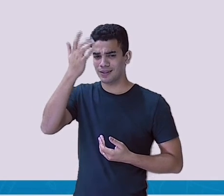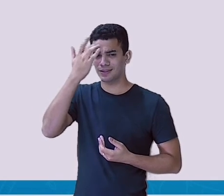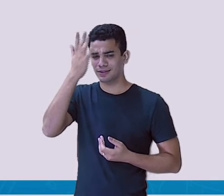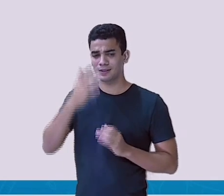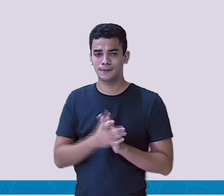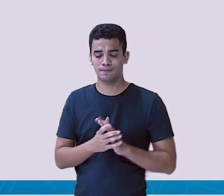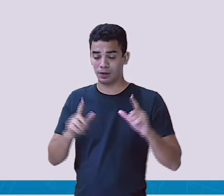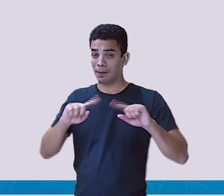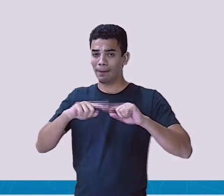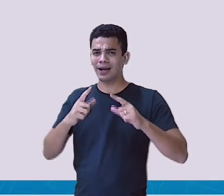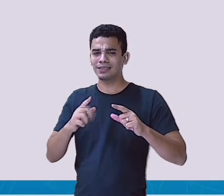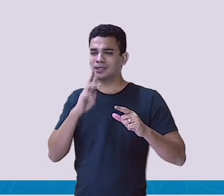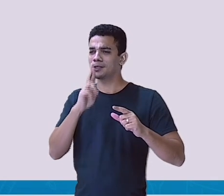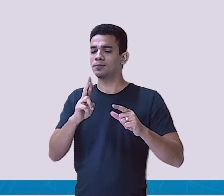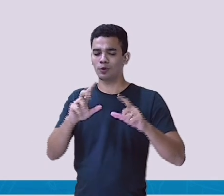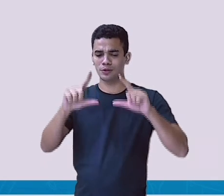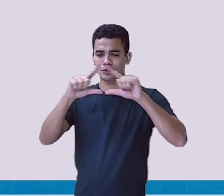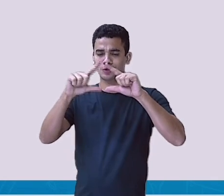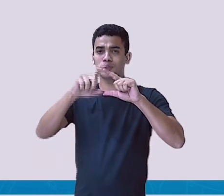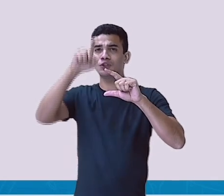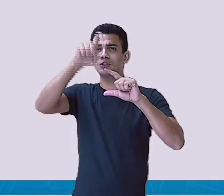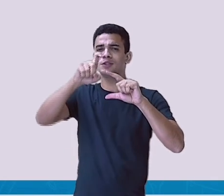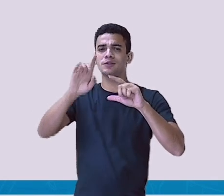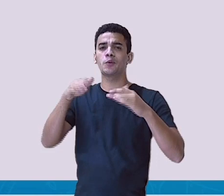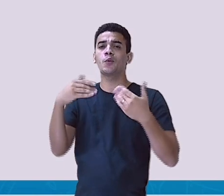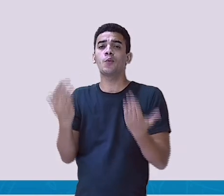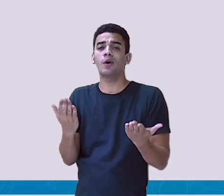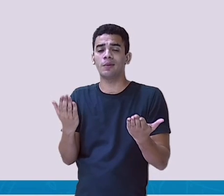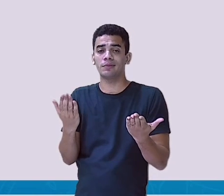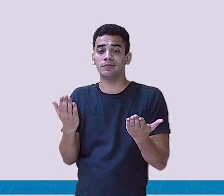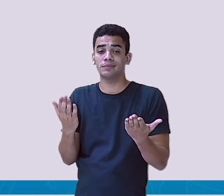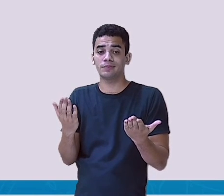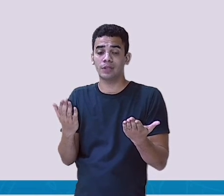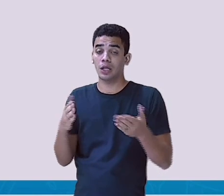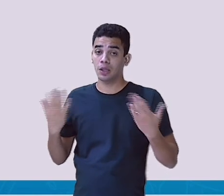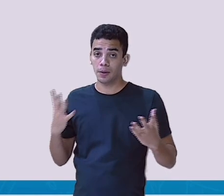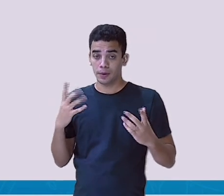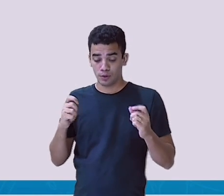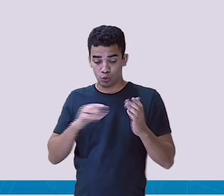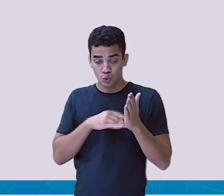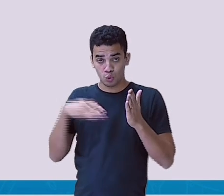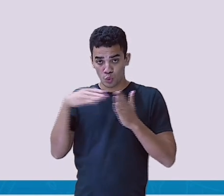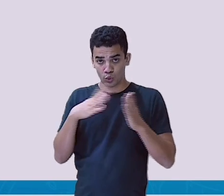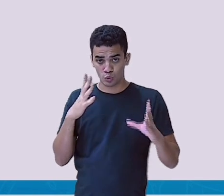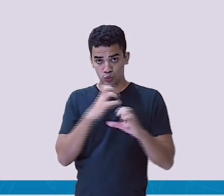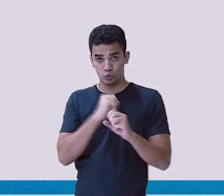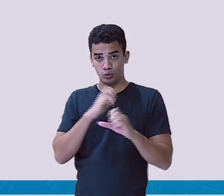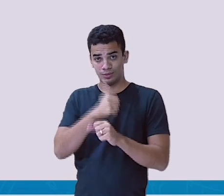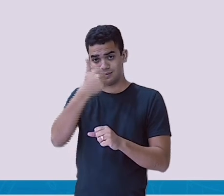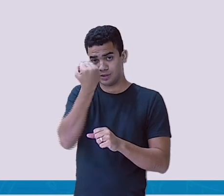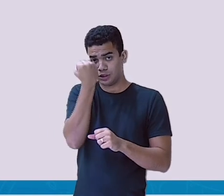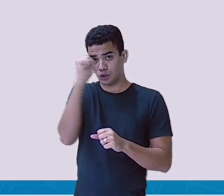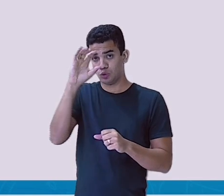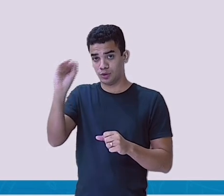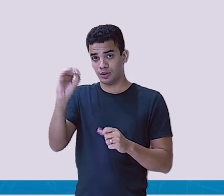X? A soma é 180. Se eu tenho 45 mais 65, eu